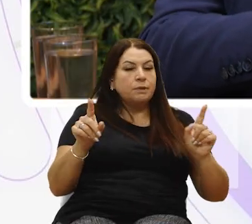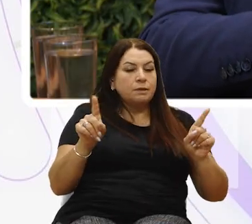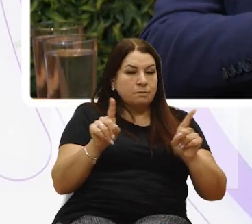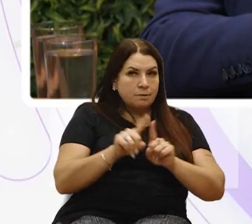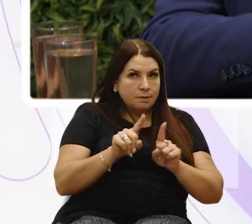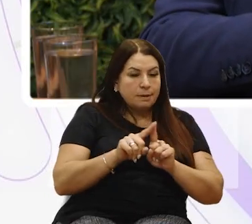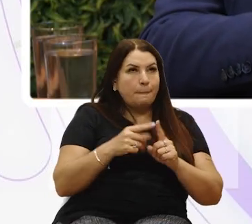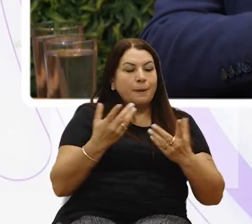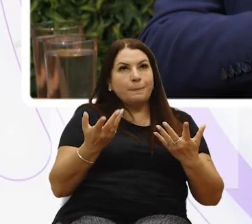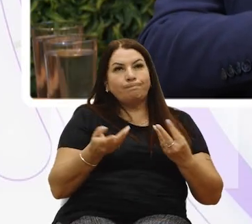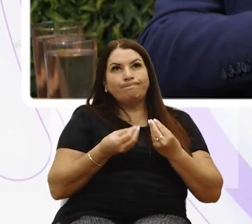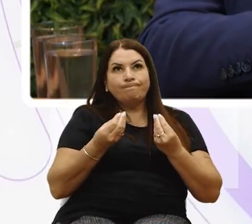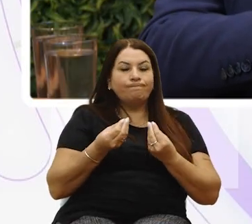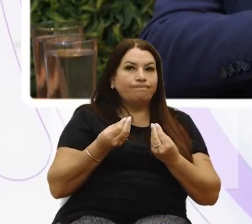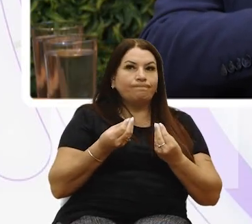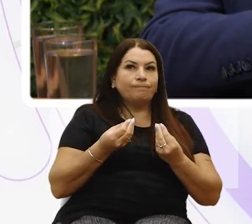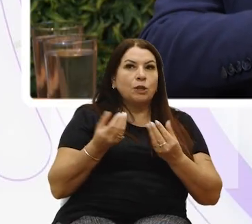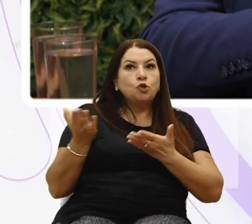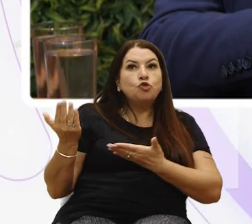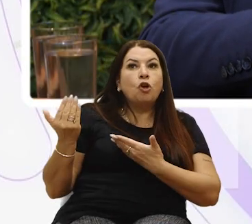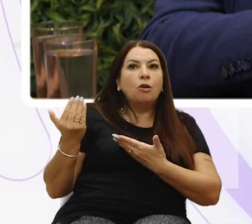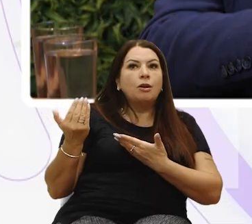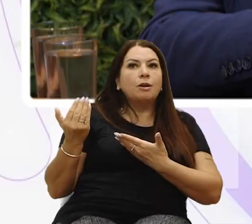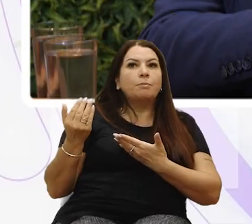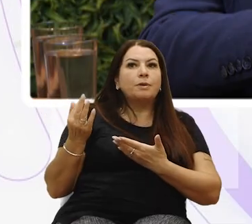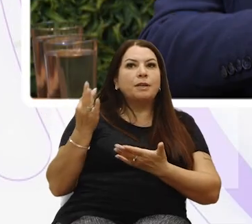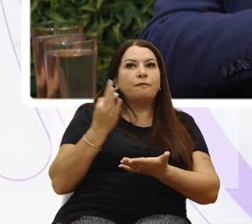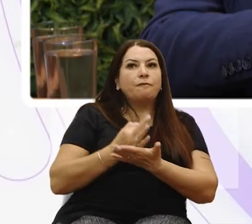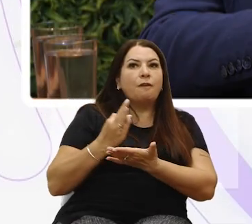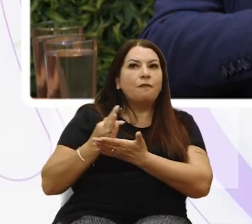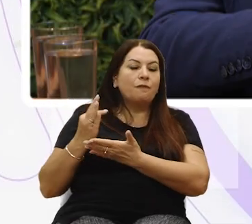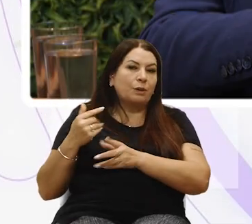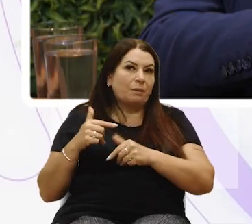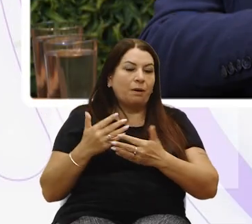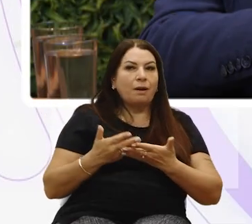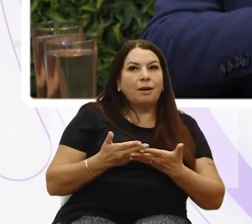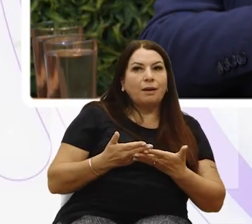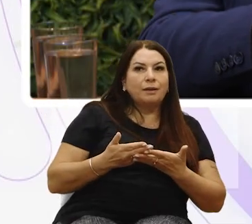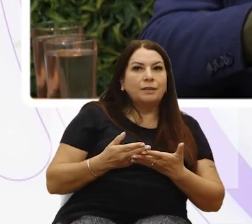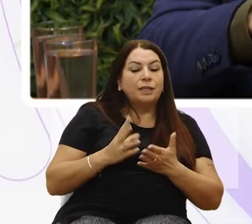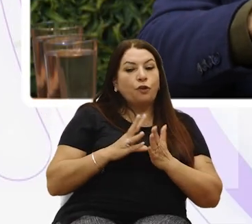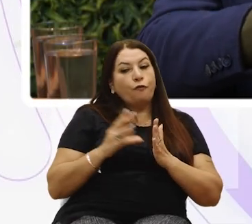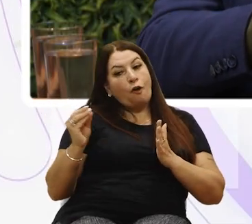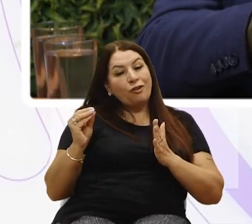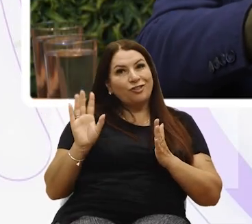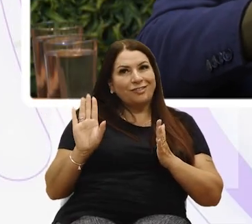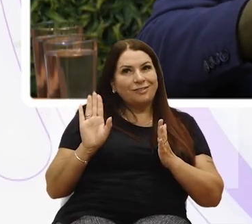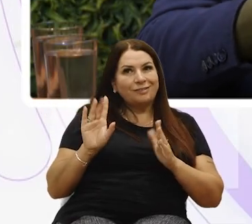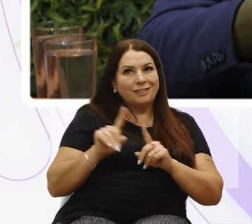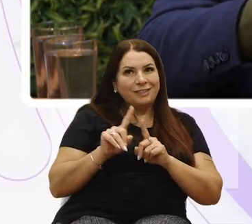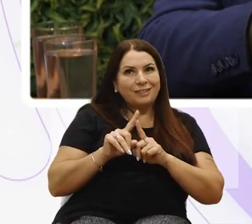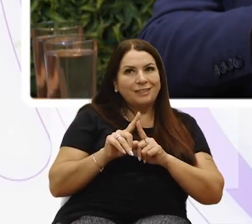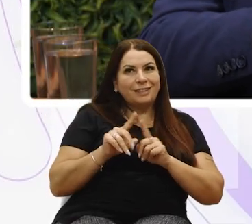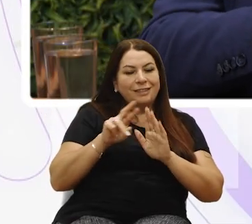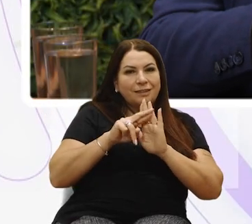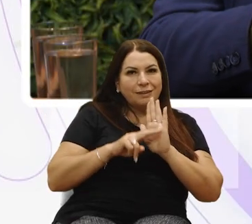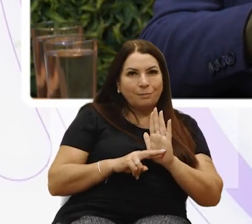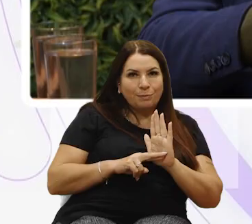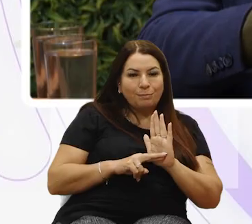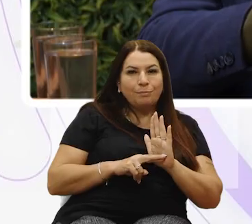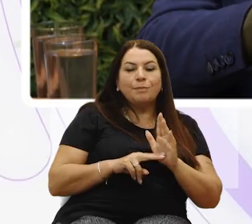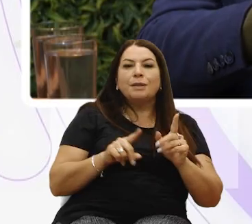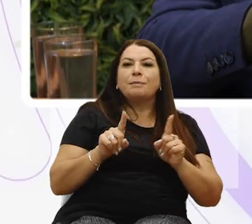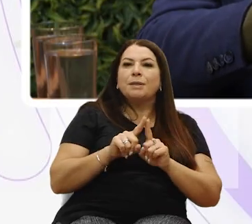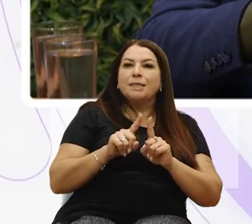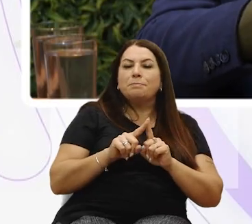tempo, esse jovem que falta ao trabalho, né? Que foge desse regramento,